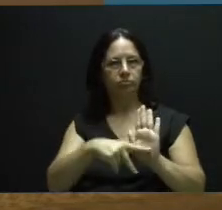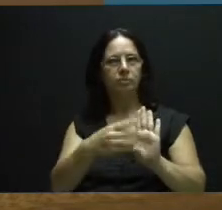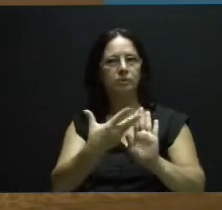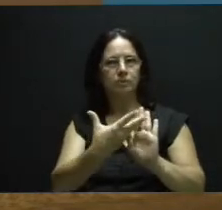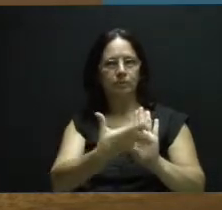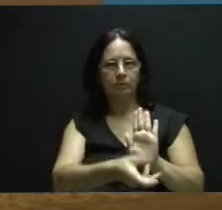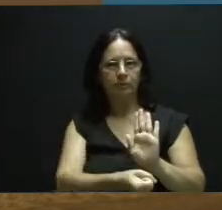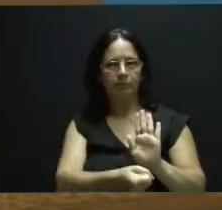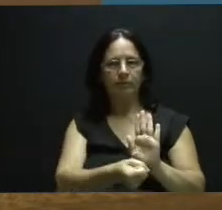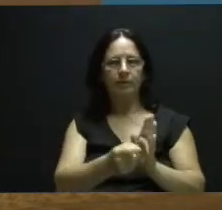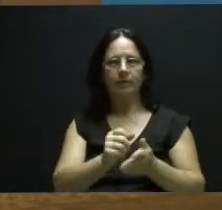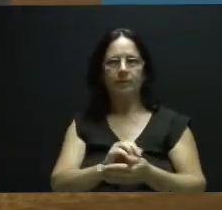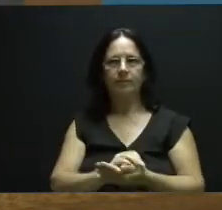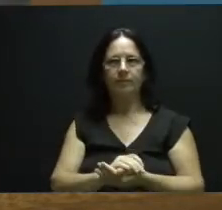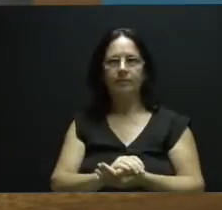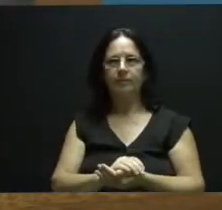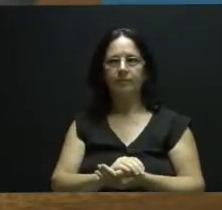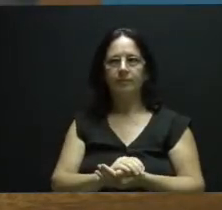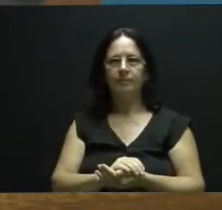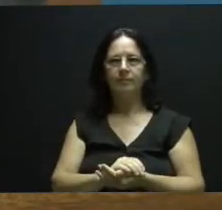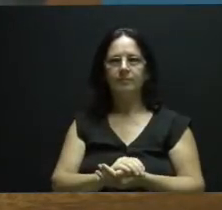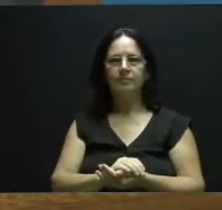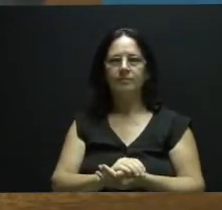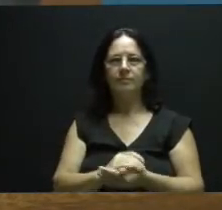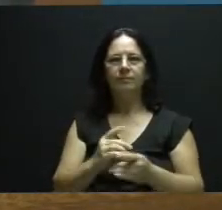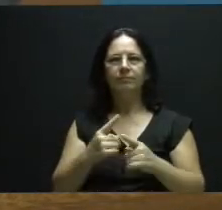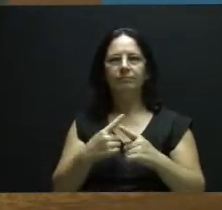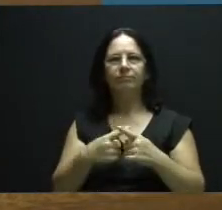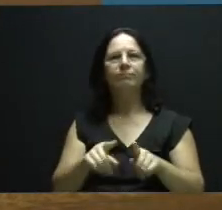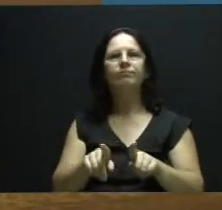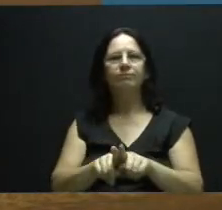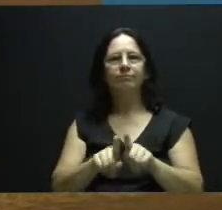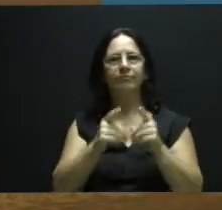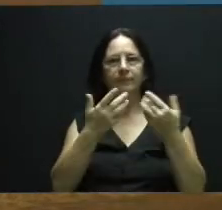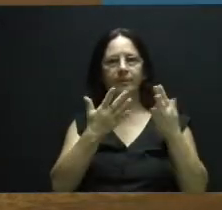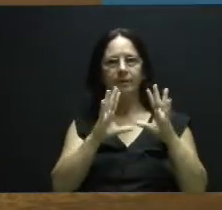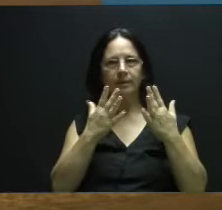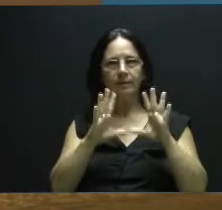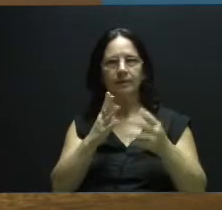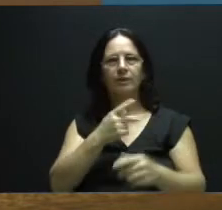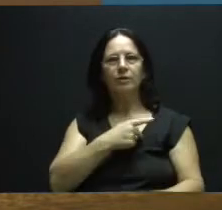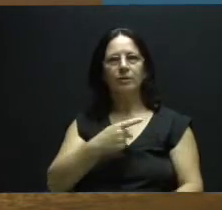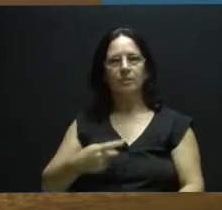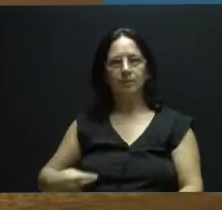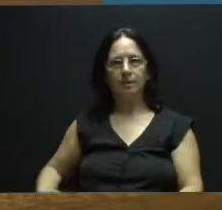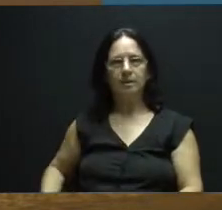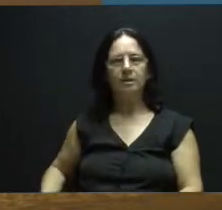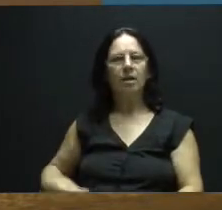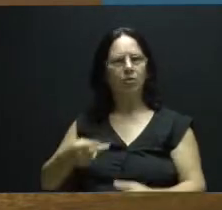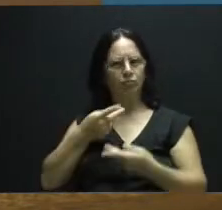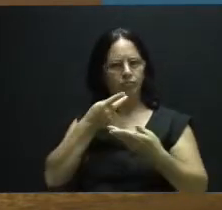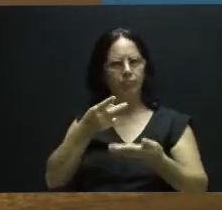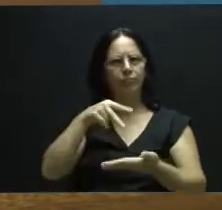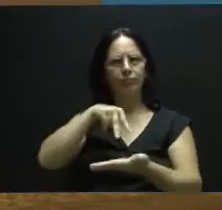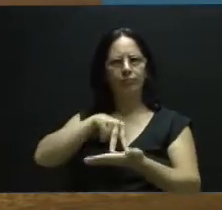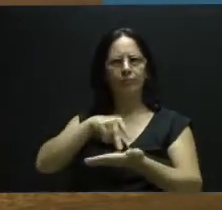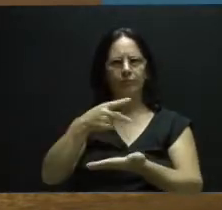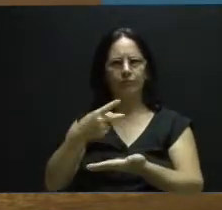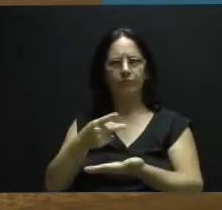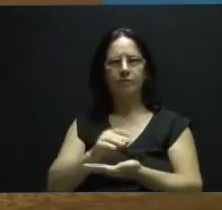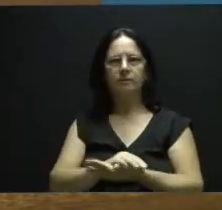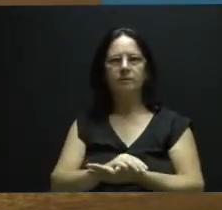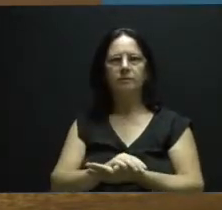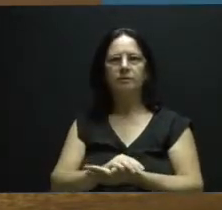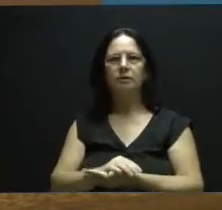propositura mas quero aqui parabenizar ao presidente pela fala dele é a